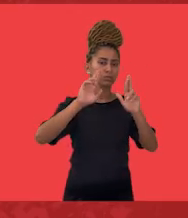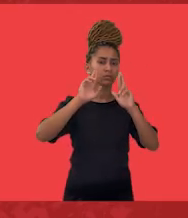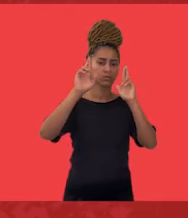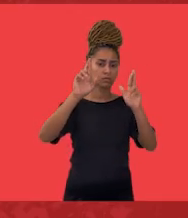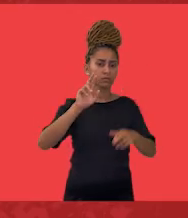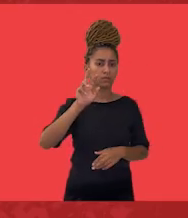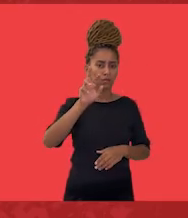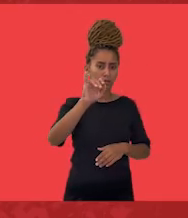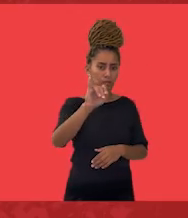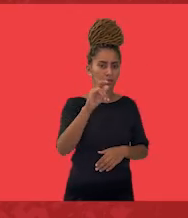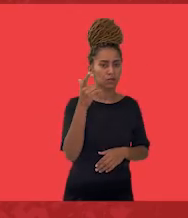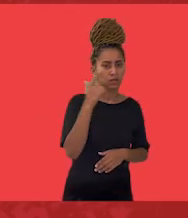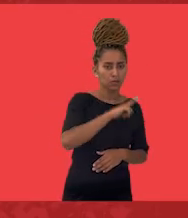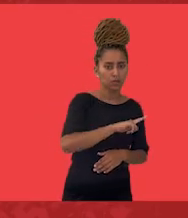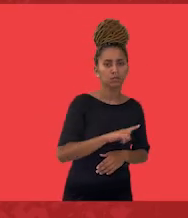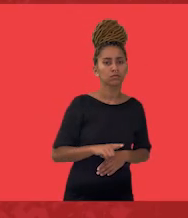endereçado a mim.